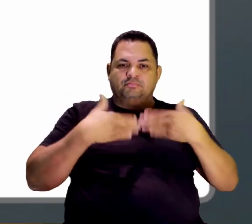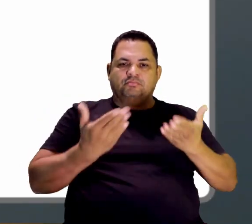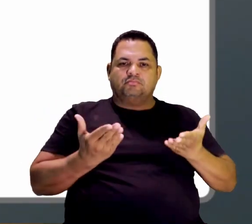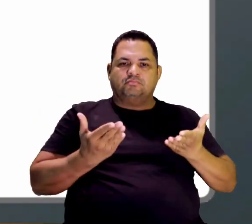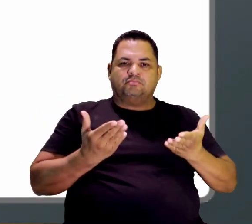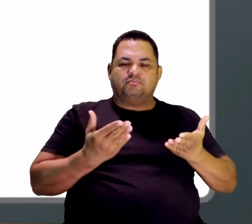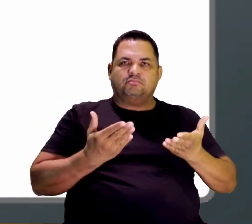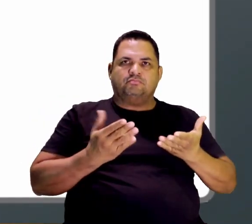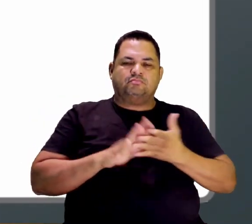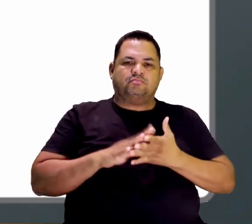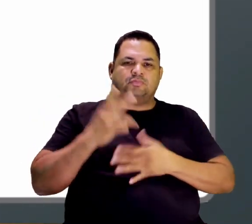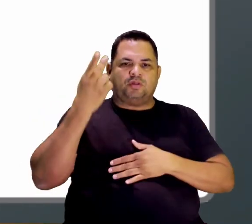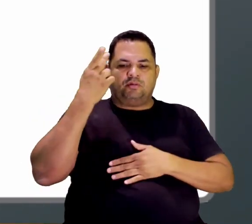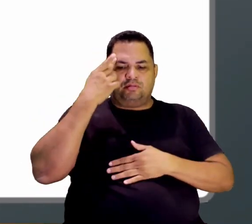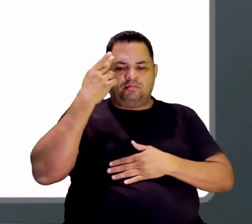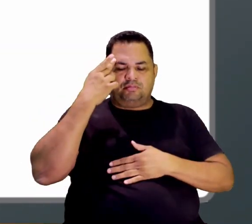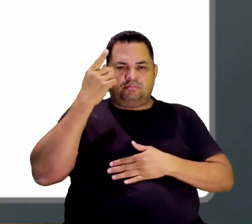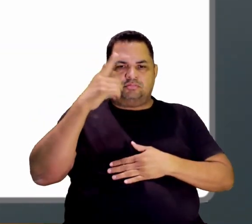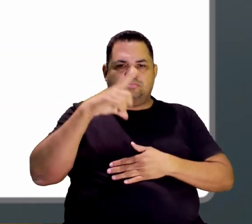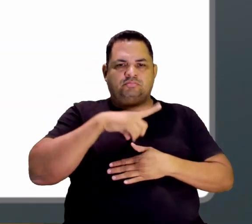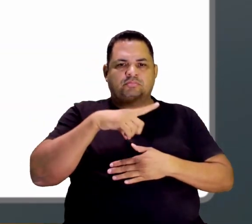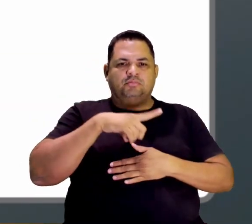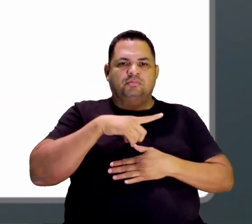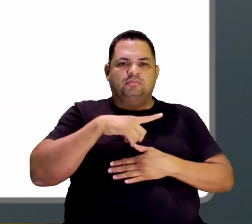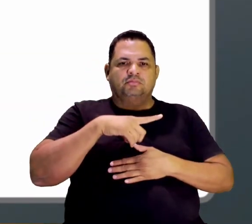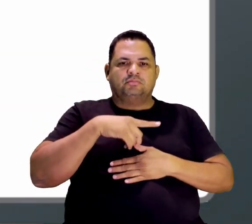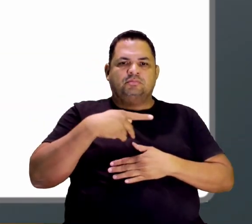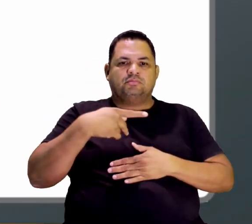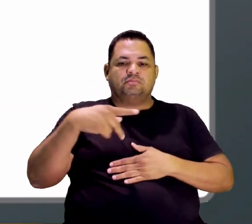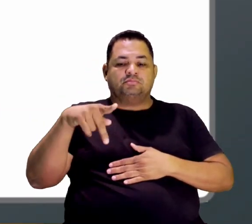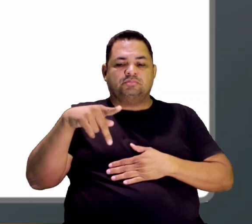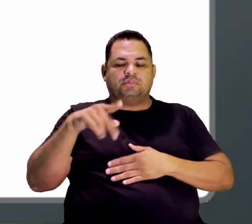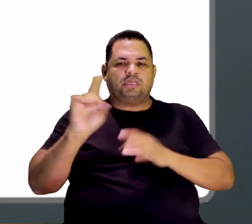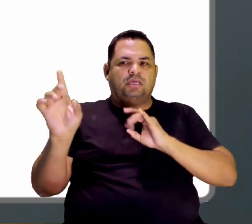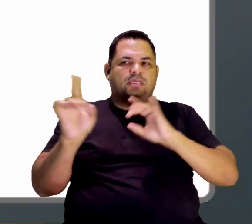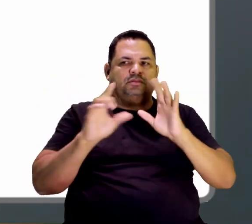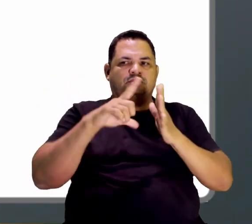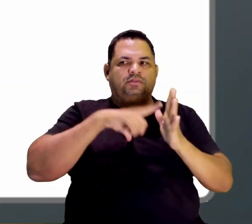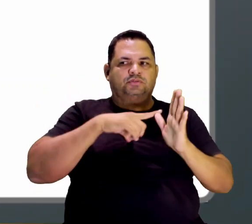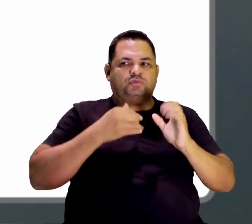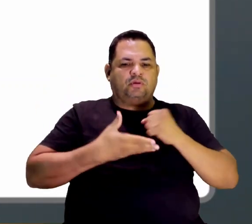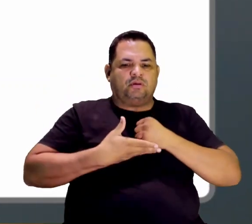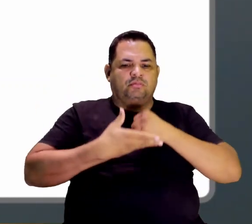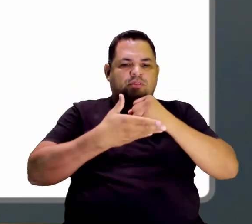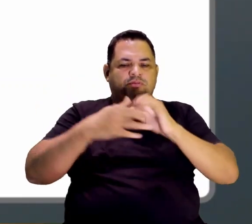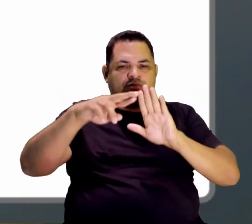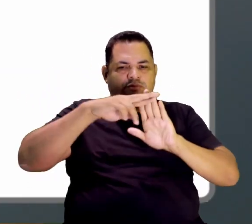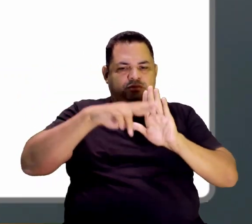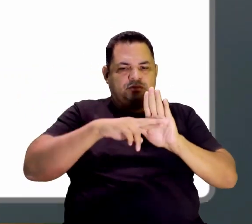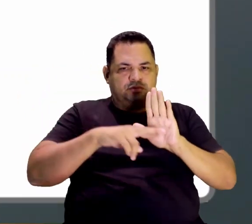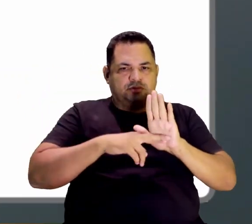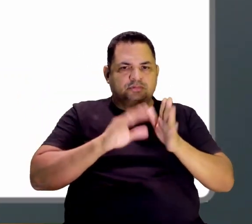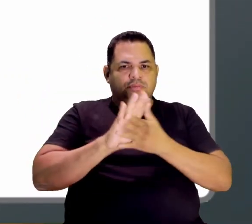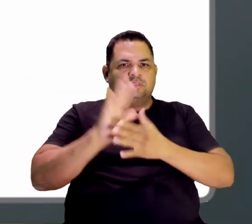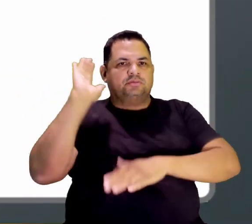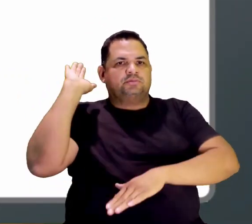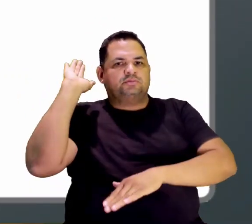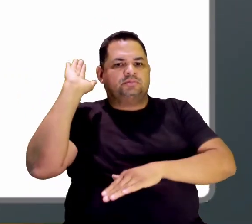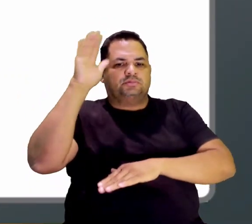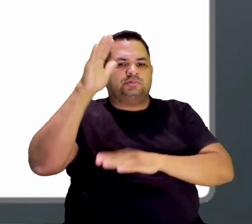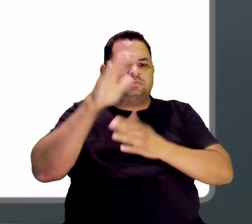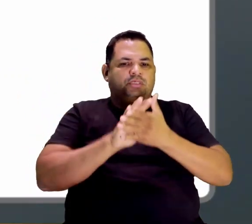organização estrutural corporal, né? Nesse caso a gente está falando de quê? Nós estamos falando aí dos